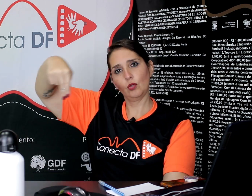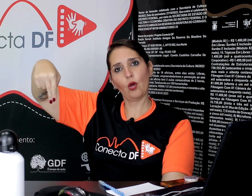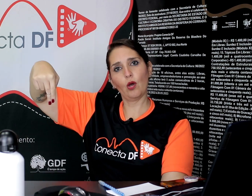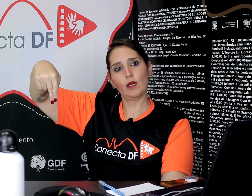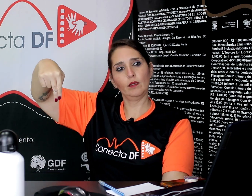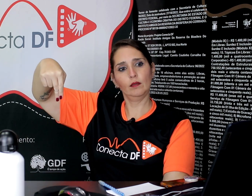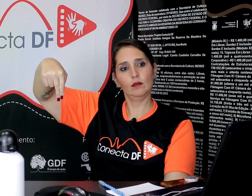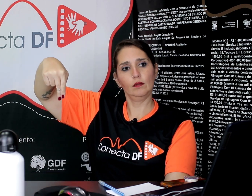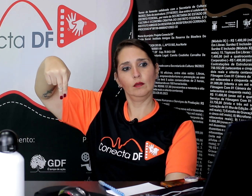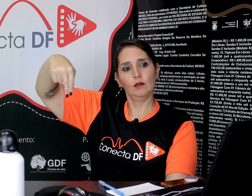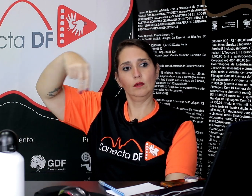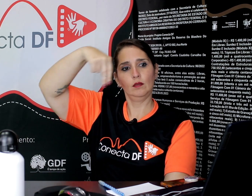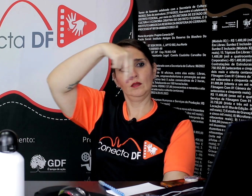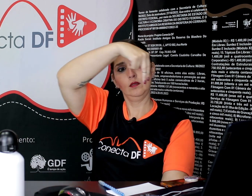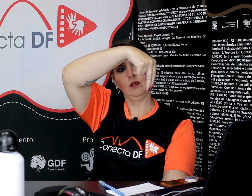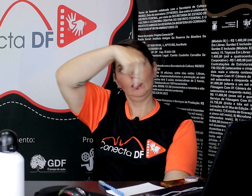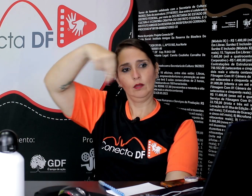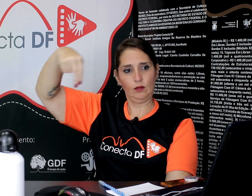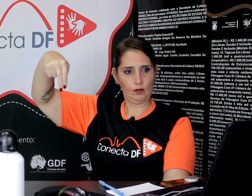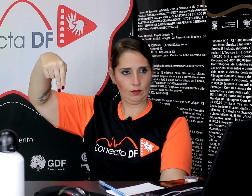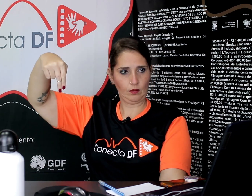Isso, nora.